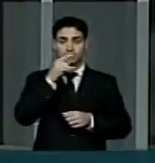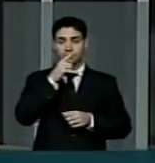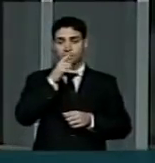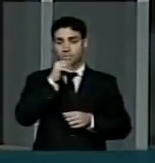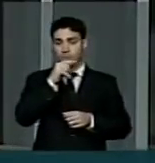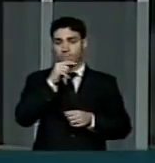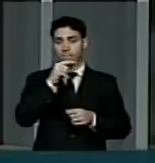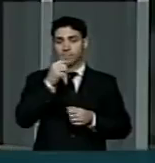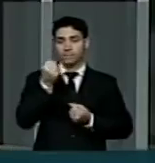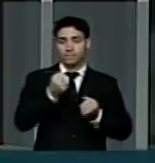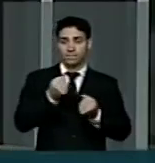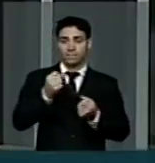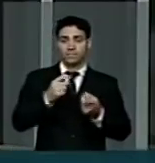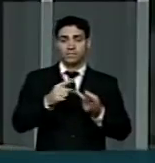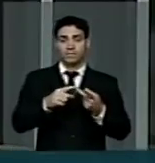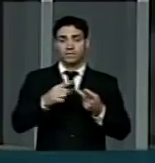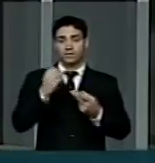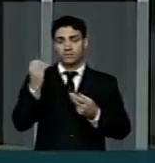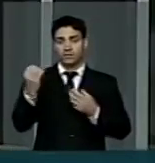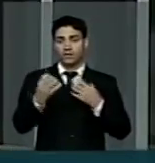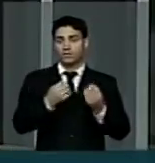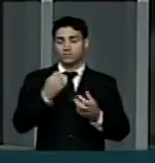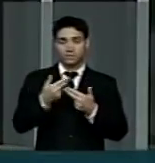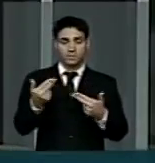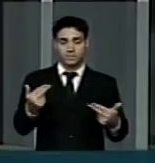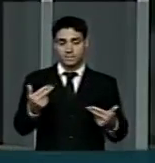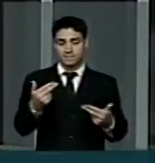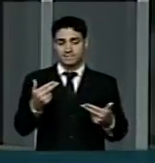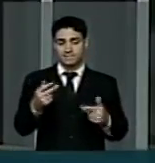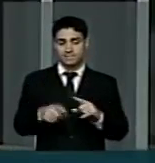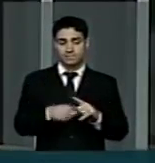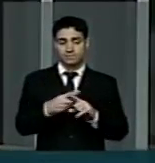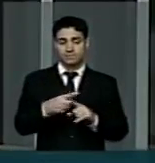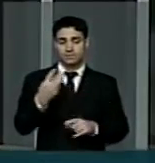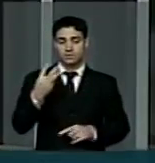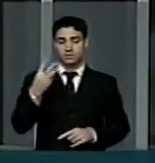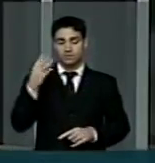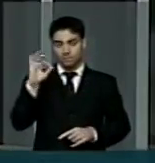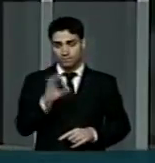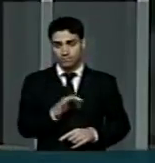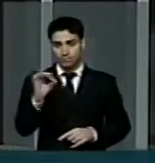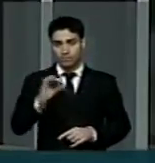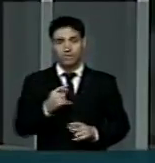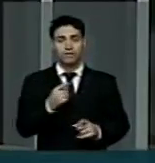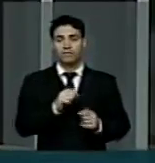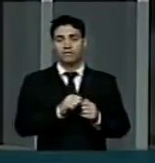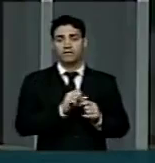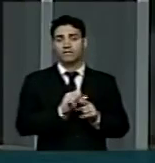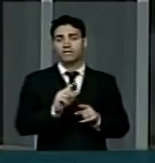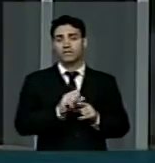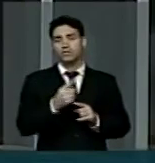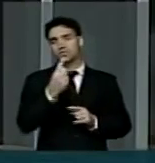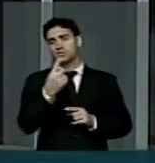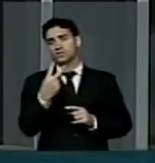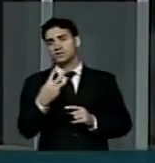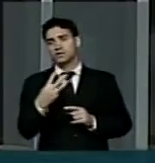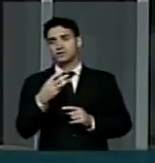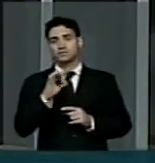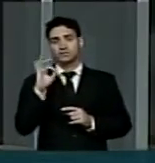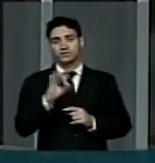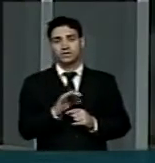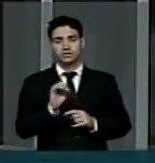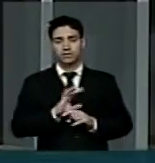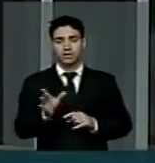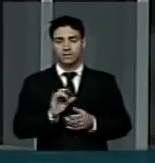carro do prefeito, viagem daqui e dali, no mínimo mais 3%. Sobra o quê para ele investir? 1 ou 2, 3%